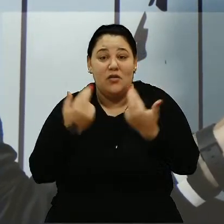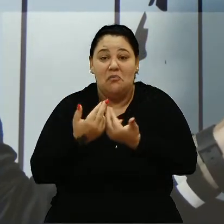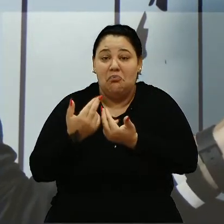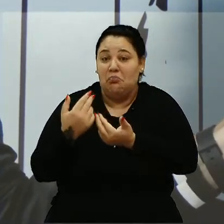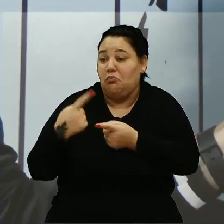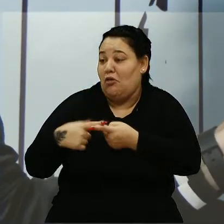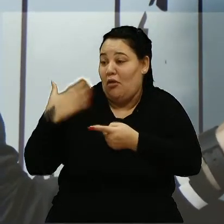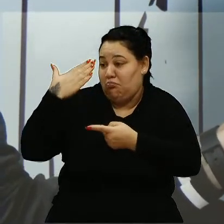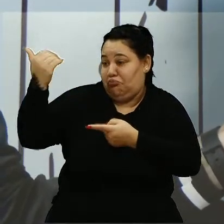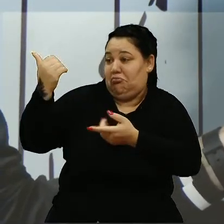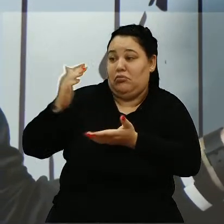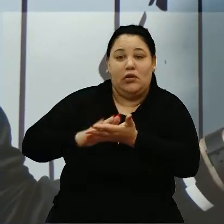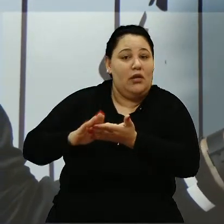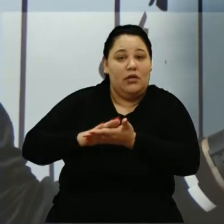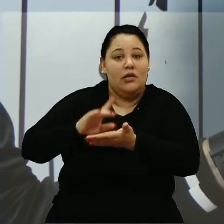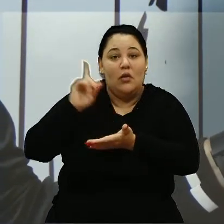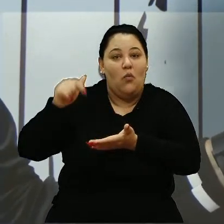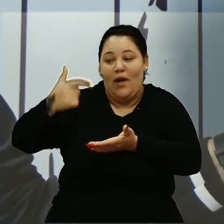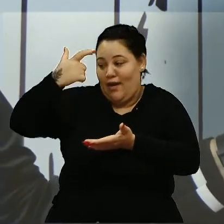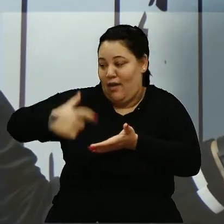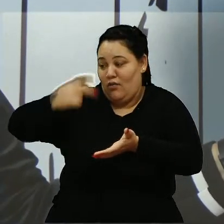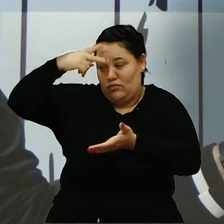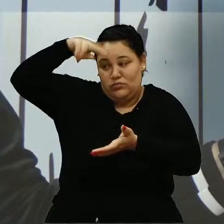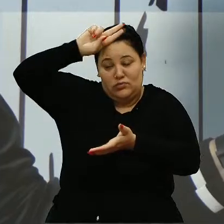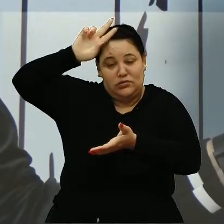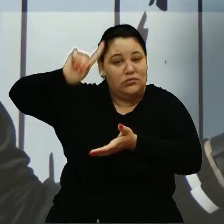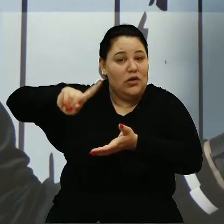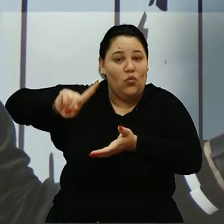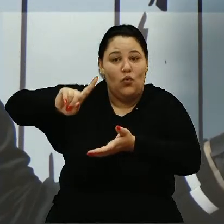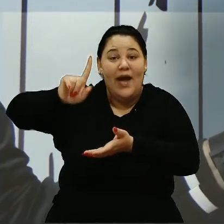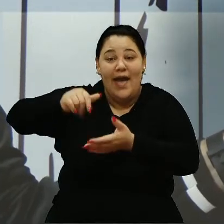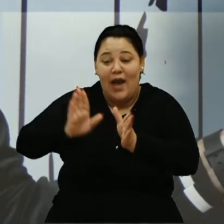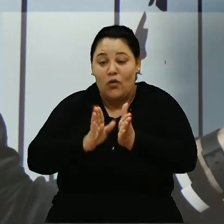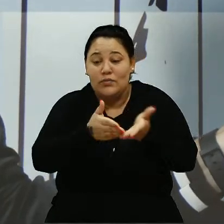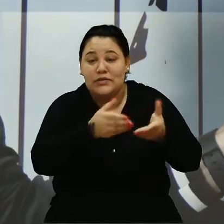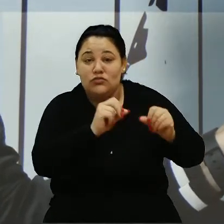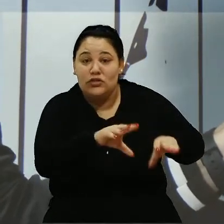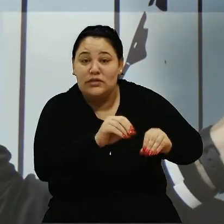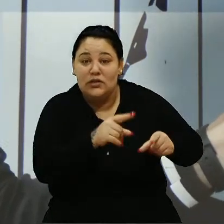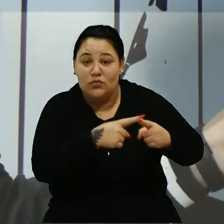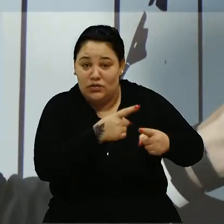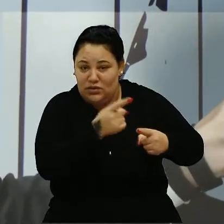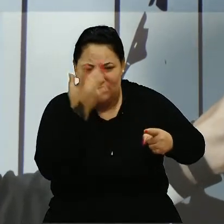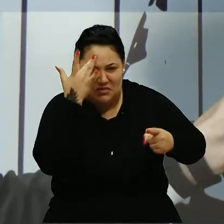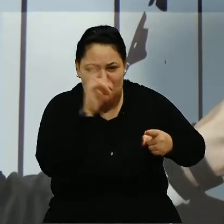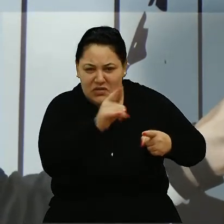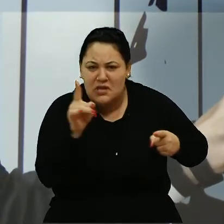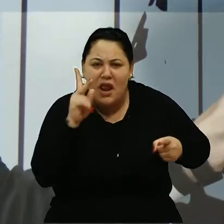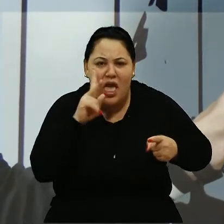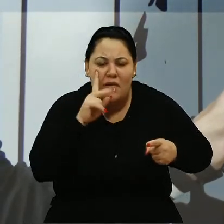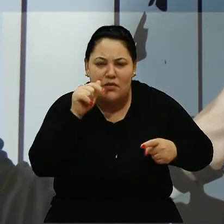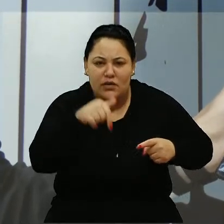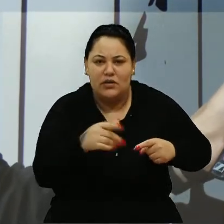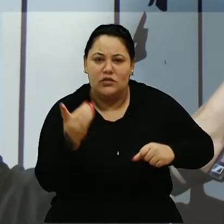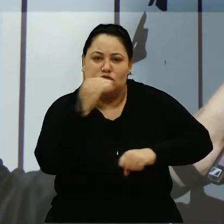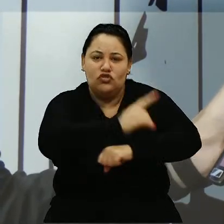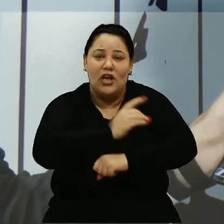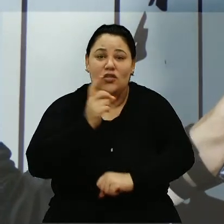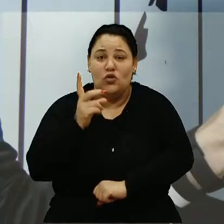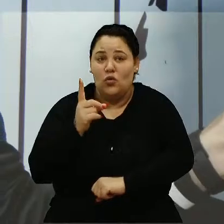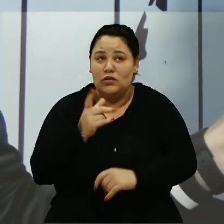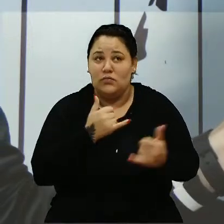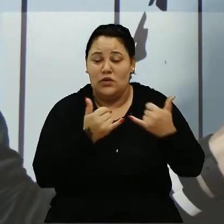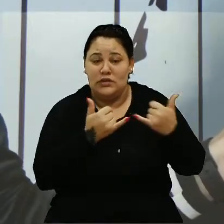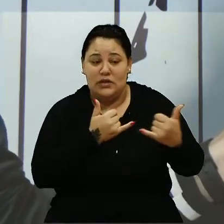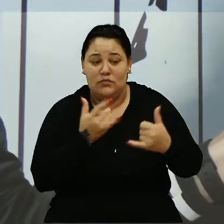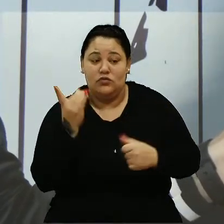aqui não é o Edson, o vereador, é a Comissão de Educação. Porque, se tu lembra aqui, no dia 2, se tu